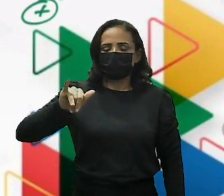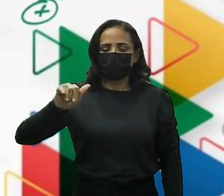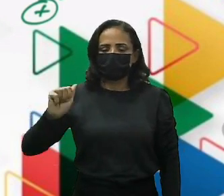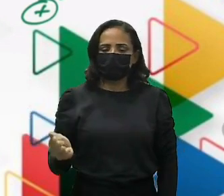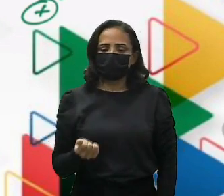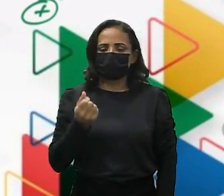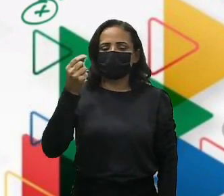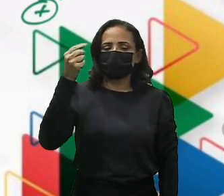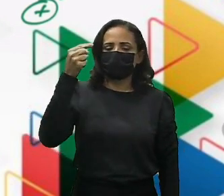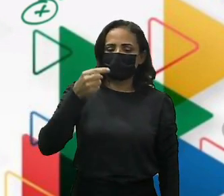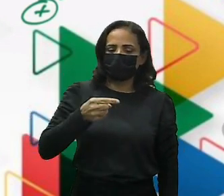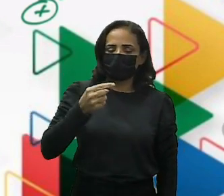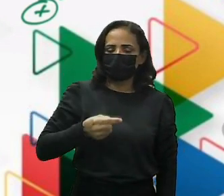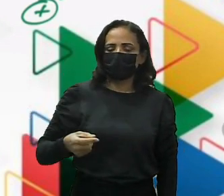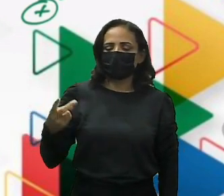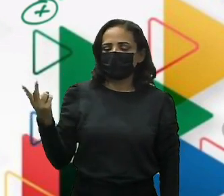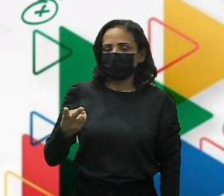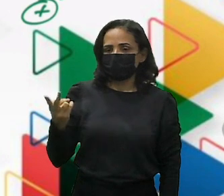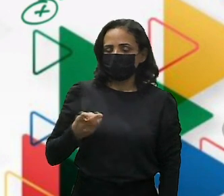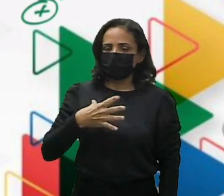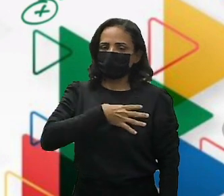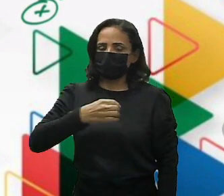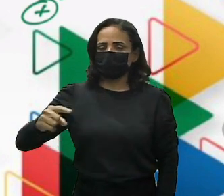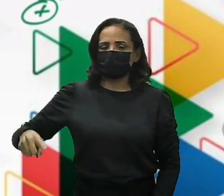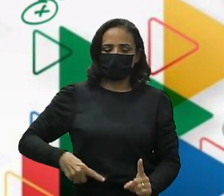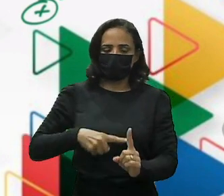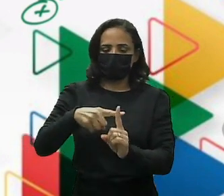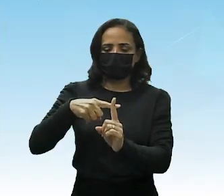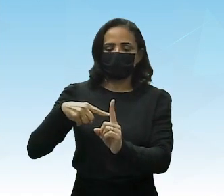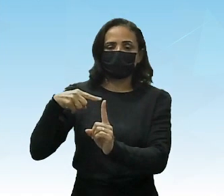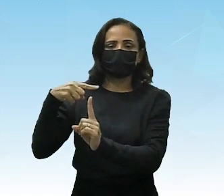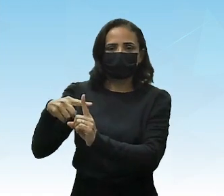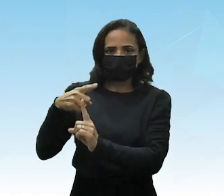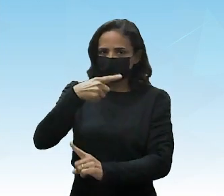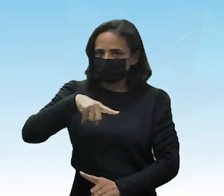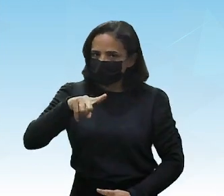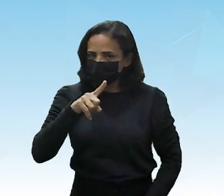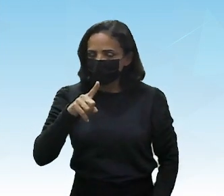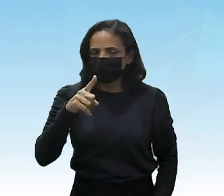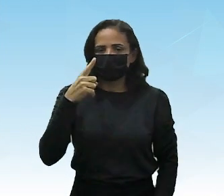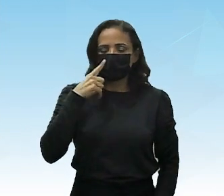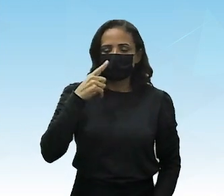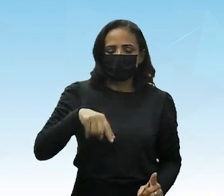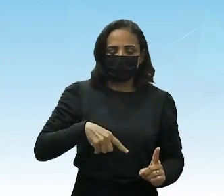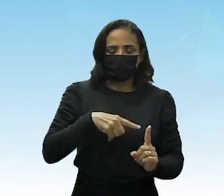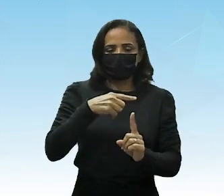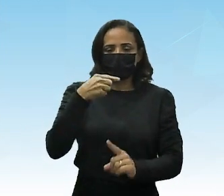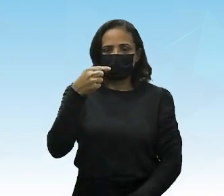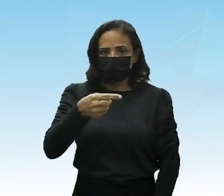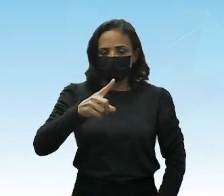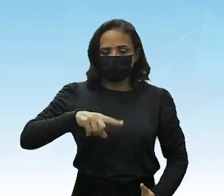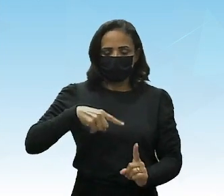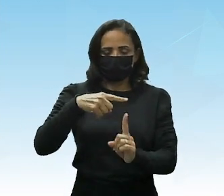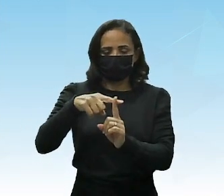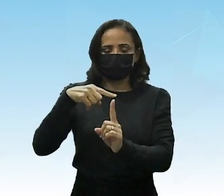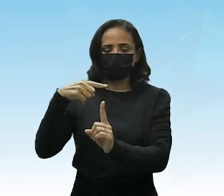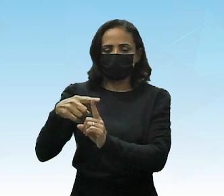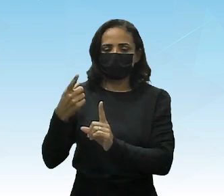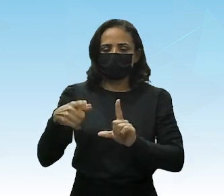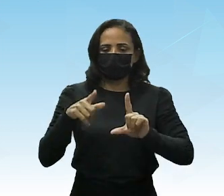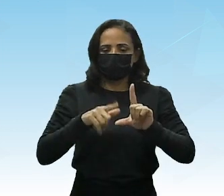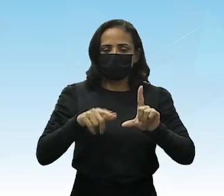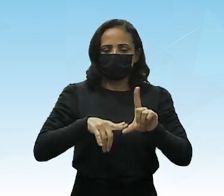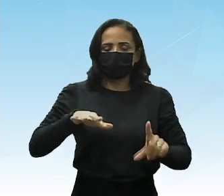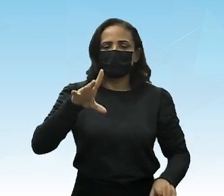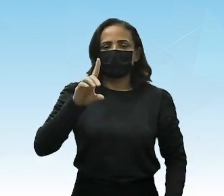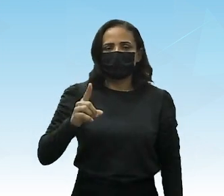dois filhos, tanto o primeiro como o segundo, são positivos. Negativo, positivo e positivo. Olhe, isso é uma questão